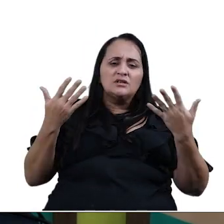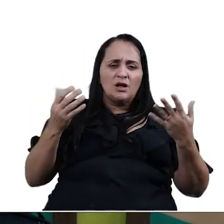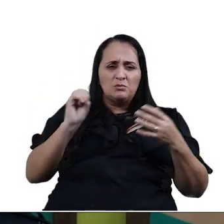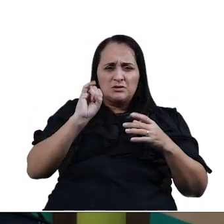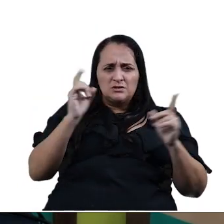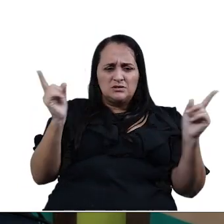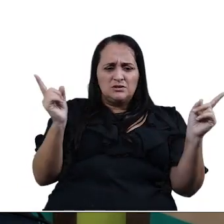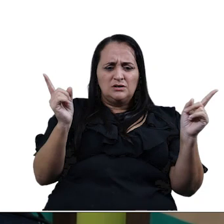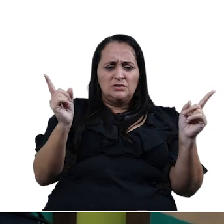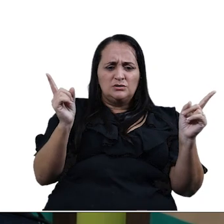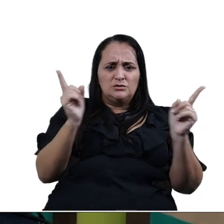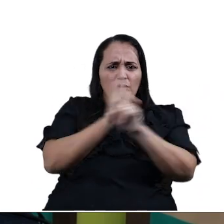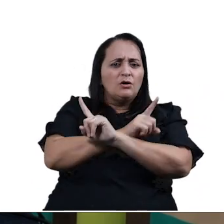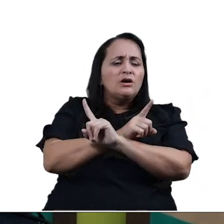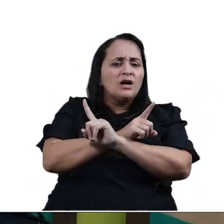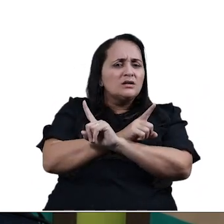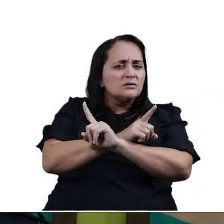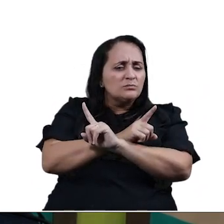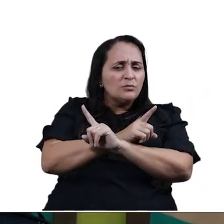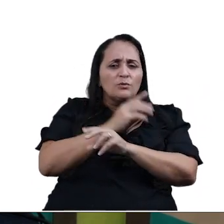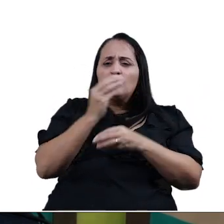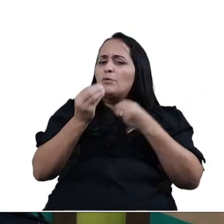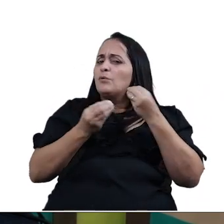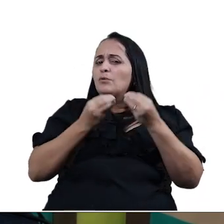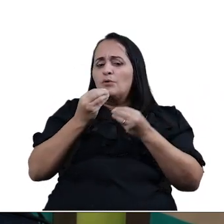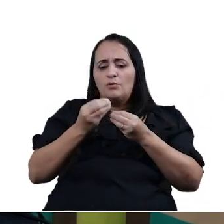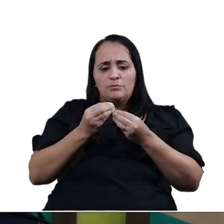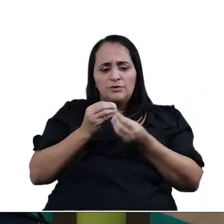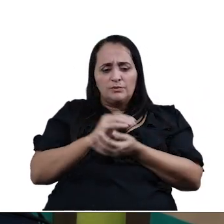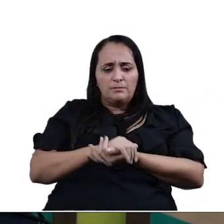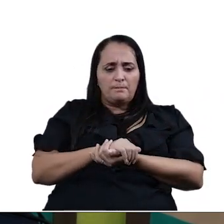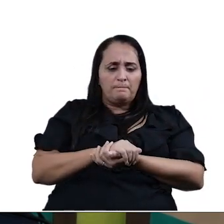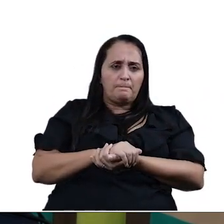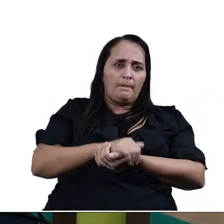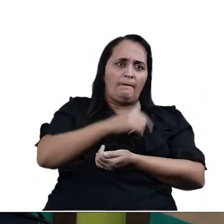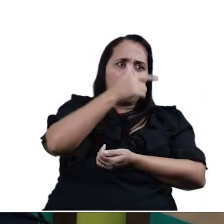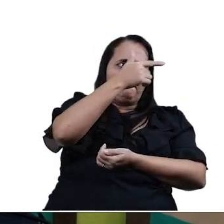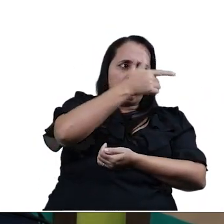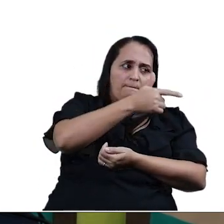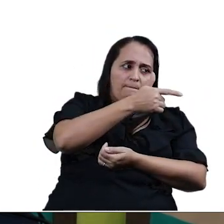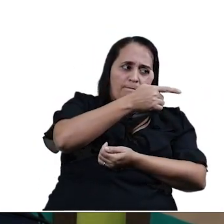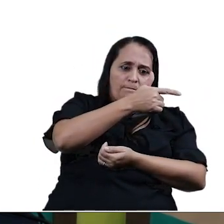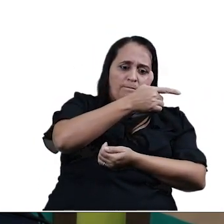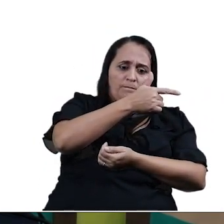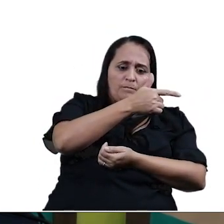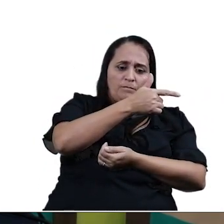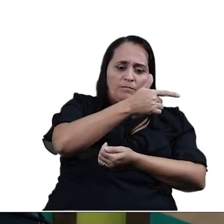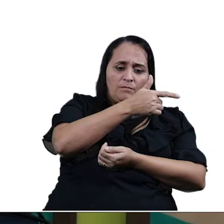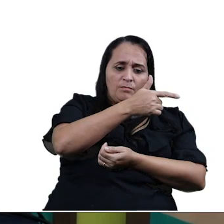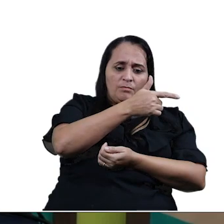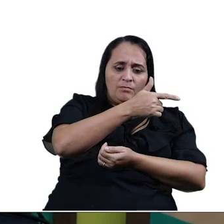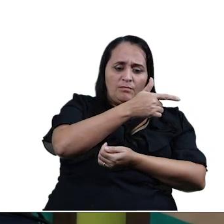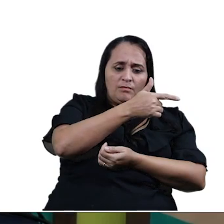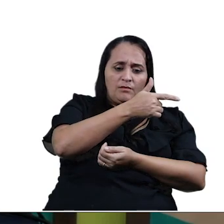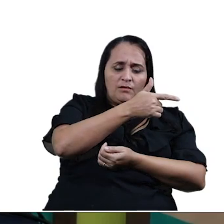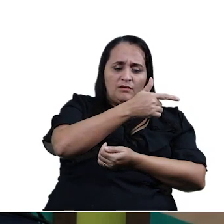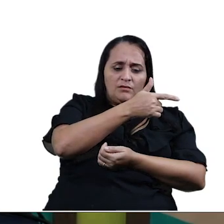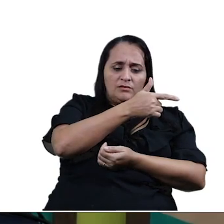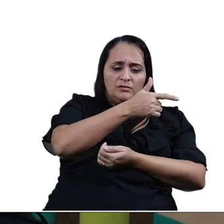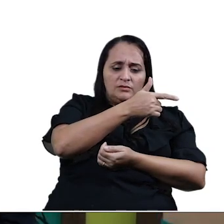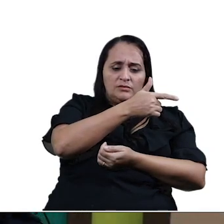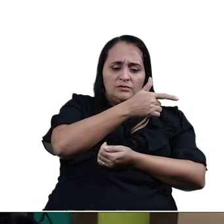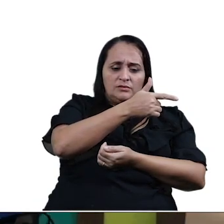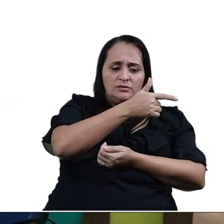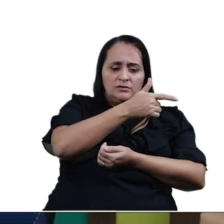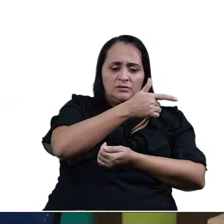nós trocássemos de posição, o número 2 viesse para frente, ele